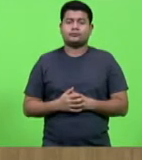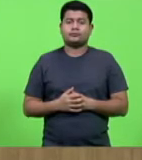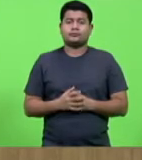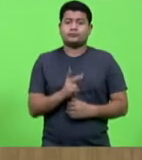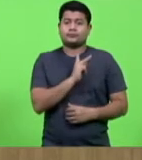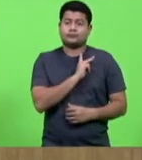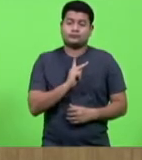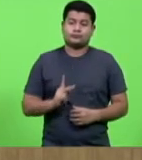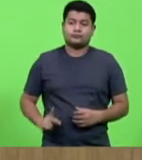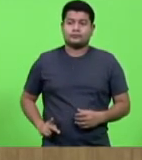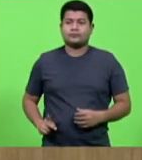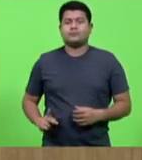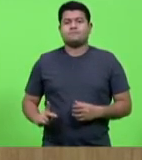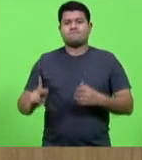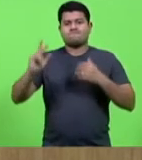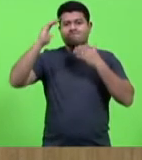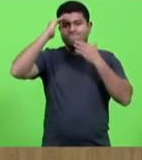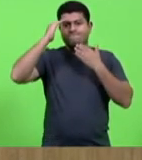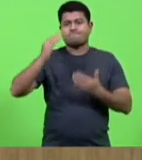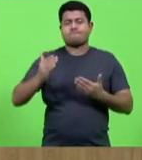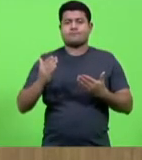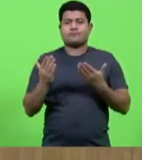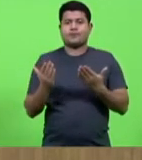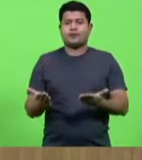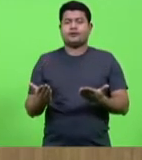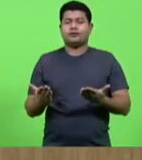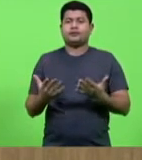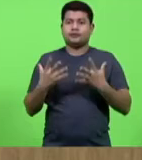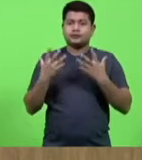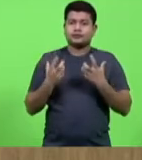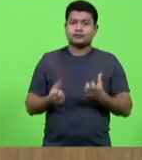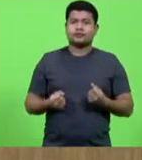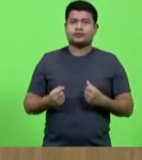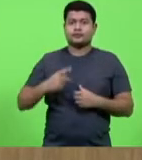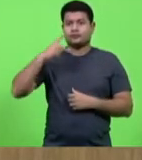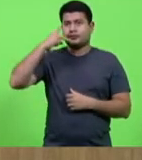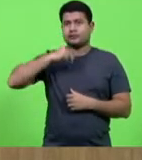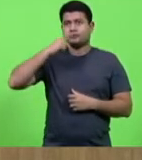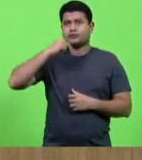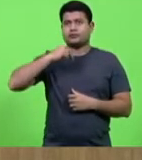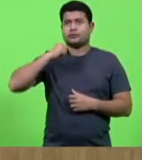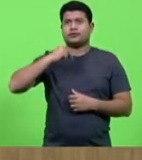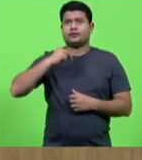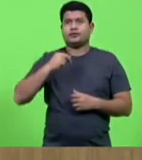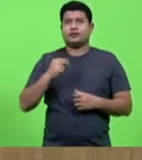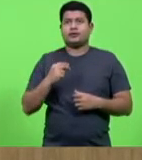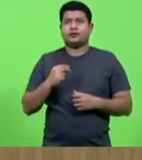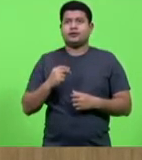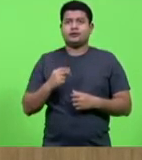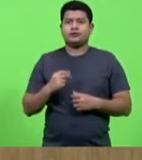Presidente, muito grato a Vossa Excelência pela deferência, deputado Kennedy. Senhor presidente, eu quero